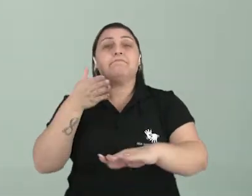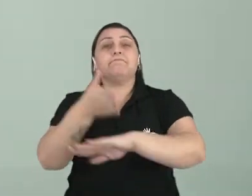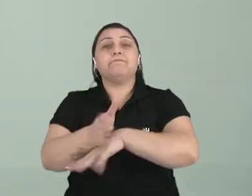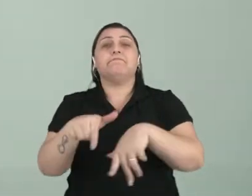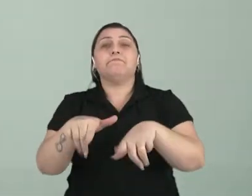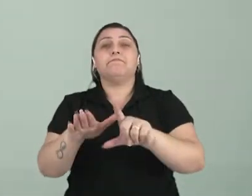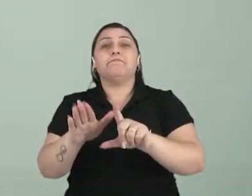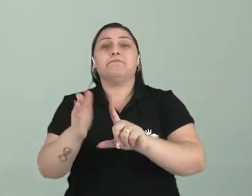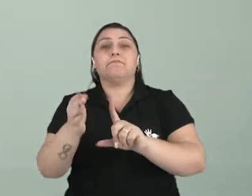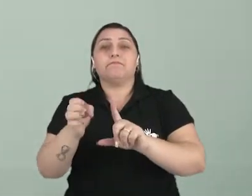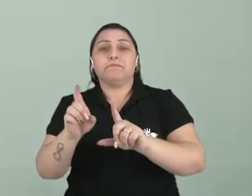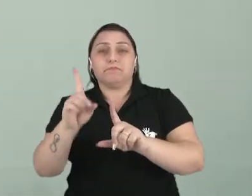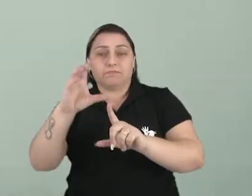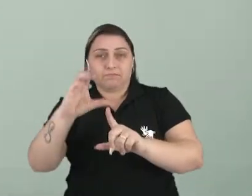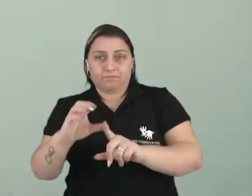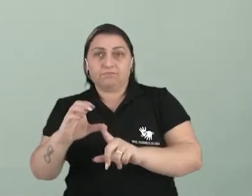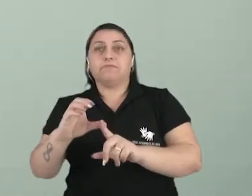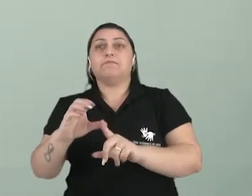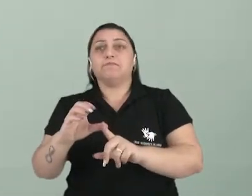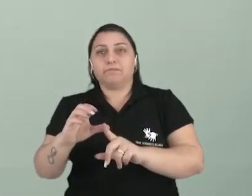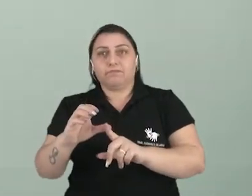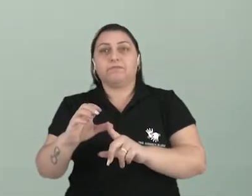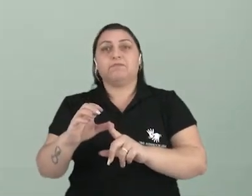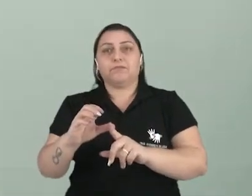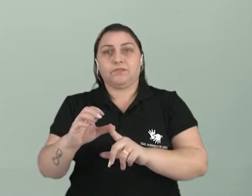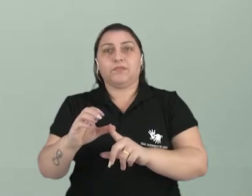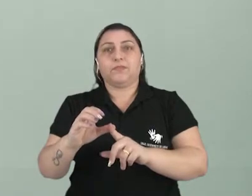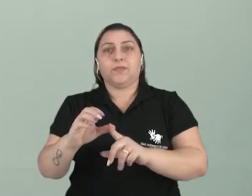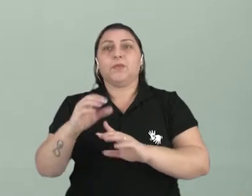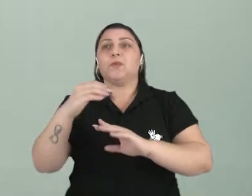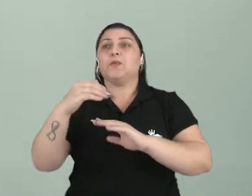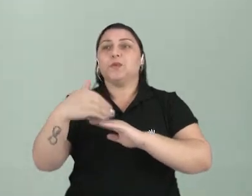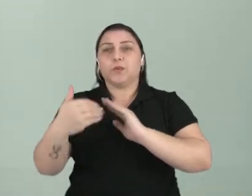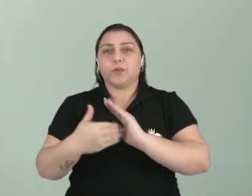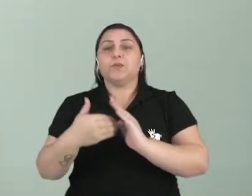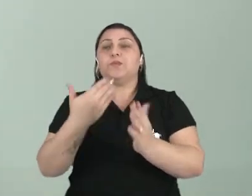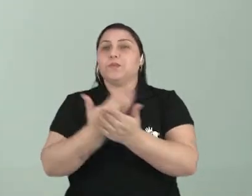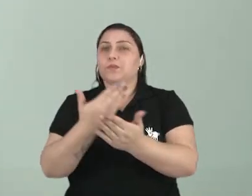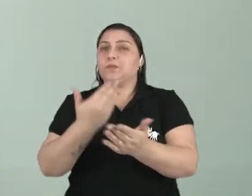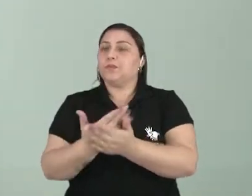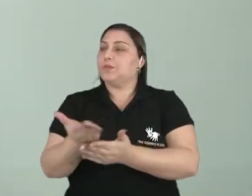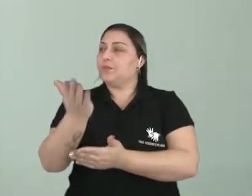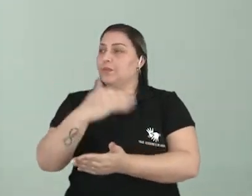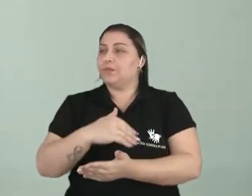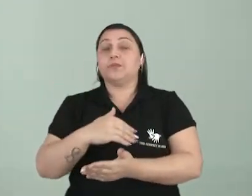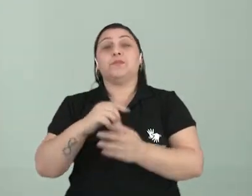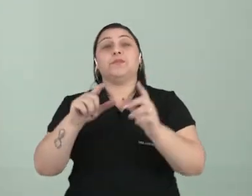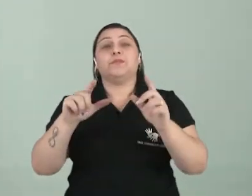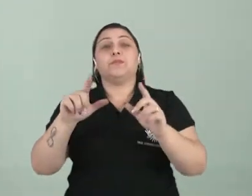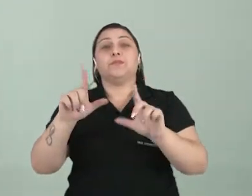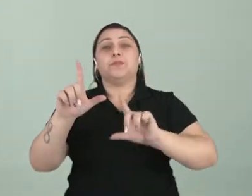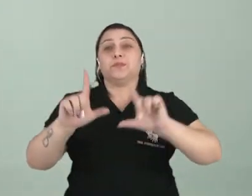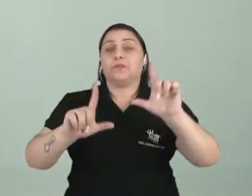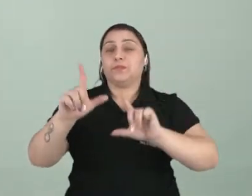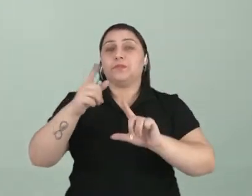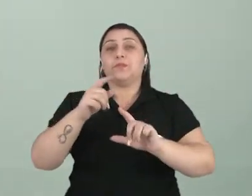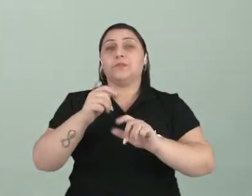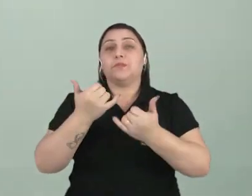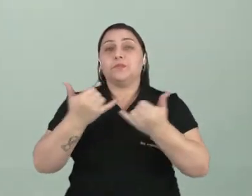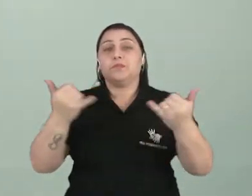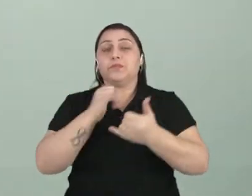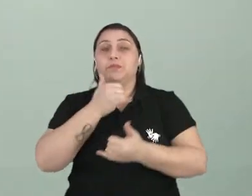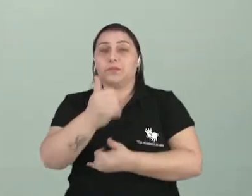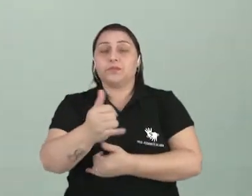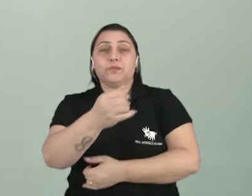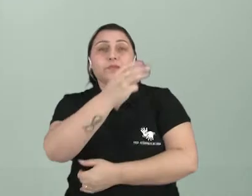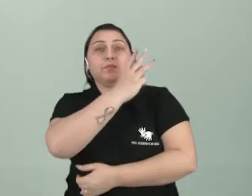plataforma Eduque e lá você vai ser encaminhado para um canal no YouTube com todas as aulas lá. Então vamos lá para a nossa tela, corrente elétrica,